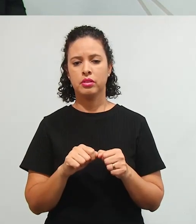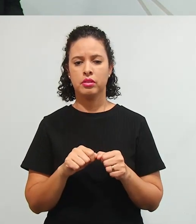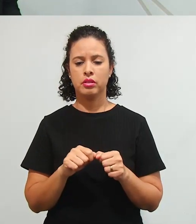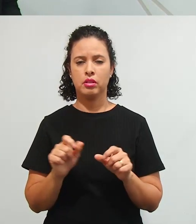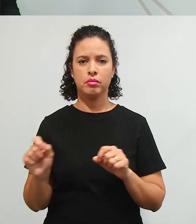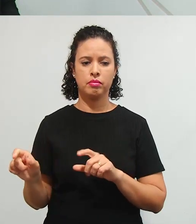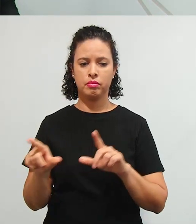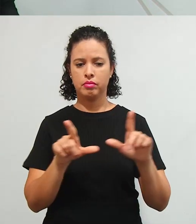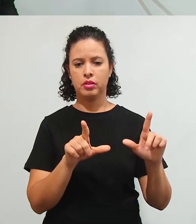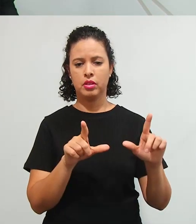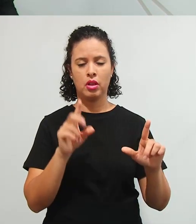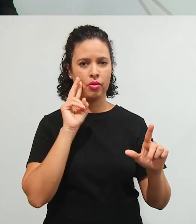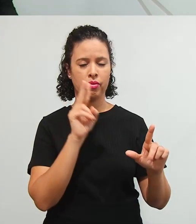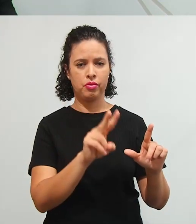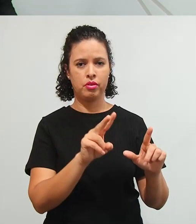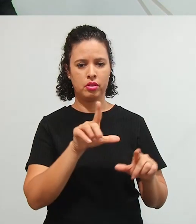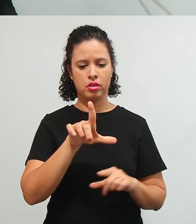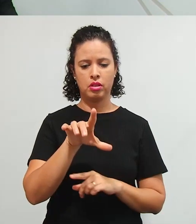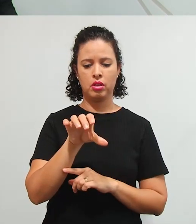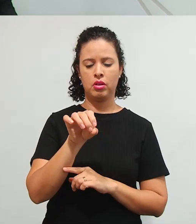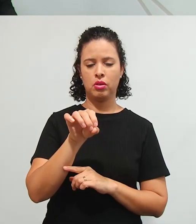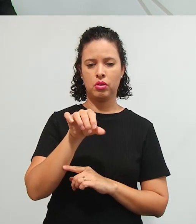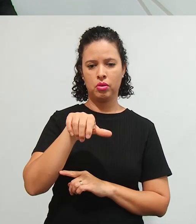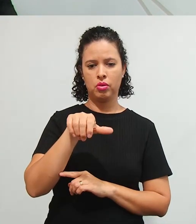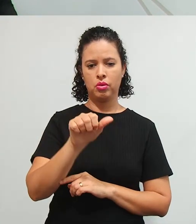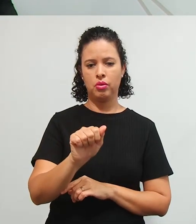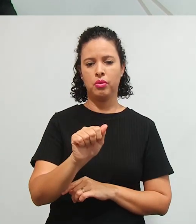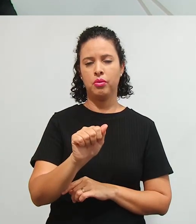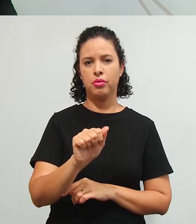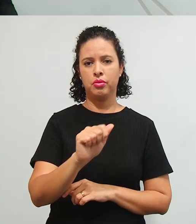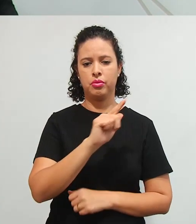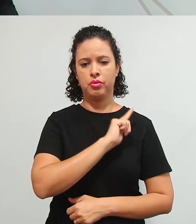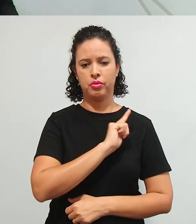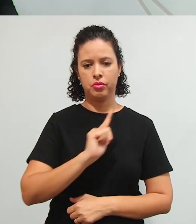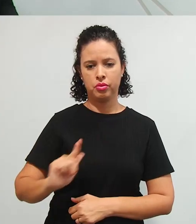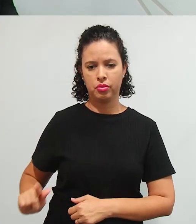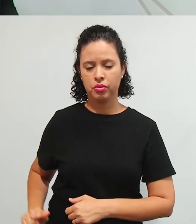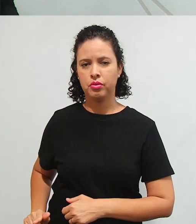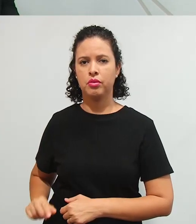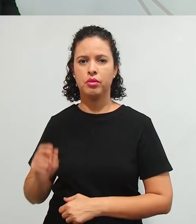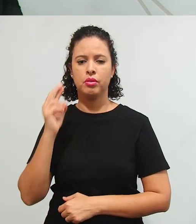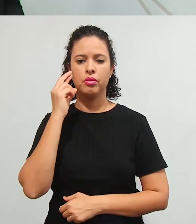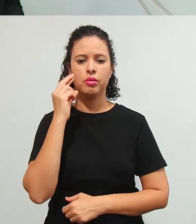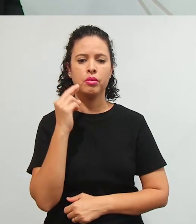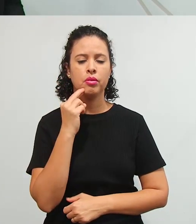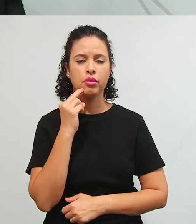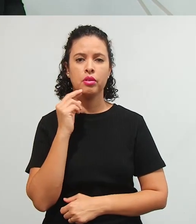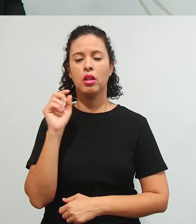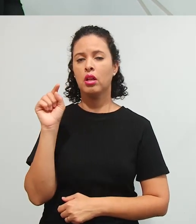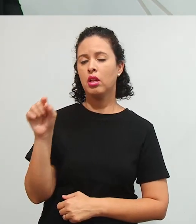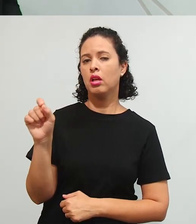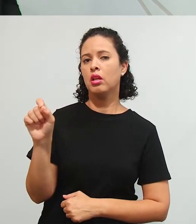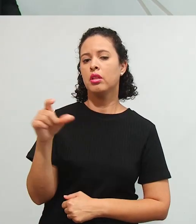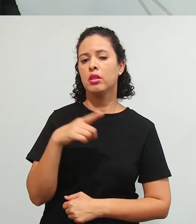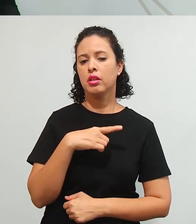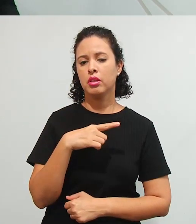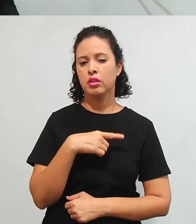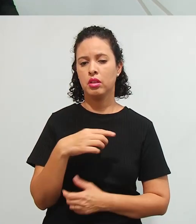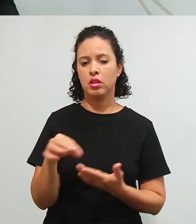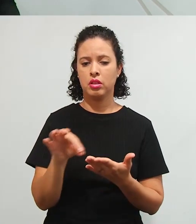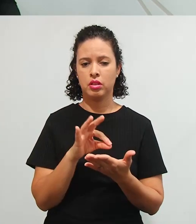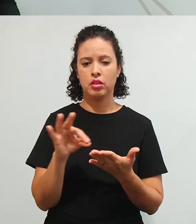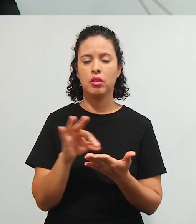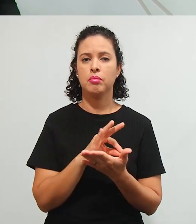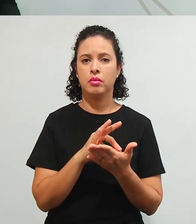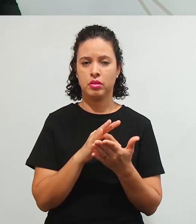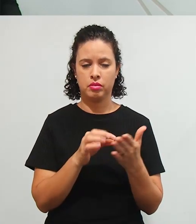esse slide, eu verifiquei na LOA do governo de Rondônia, e lá, na parte